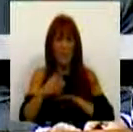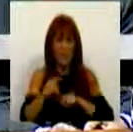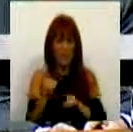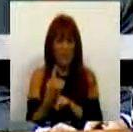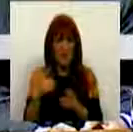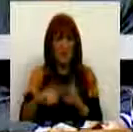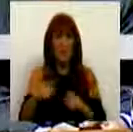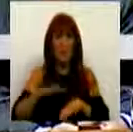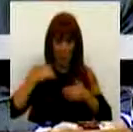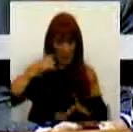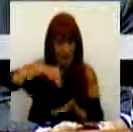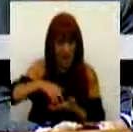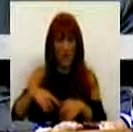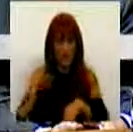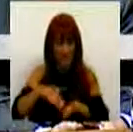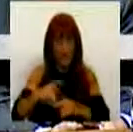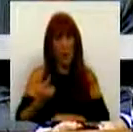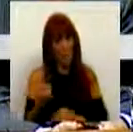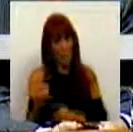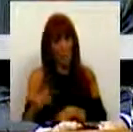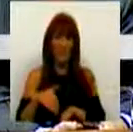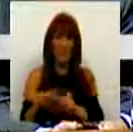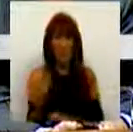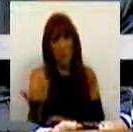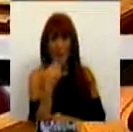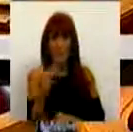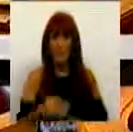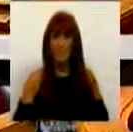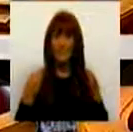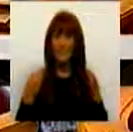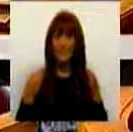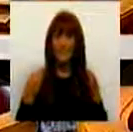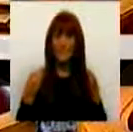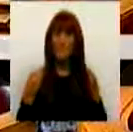é por isso que nós estamos aqui, é para fazer o que falta fazer. Muito obrigado. Muito obrigado.